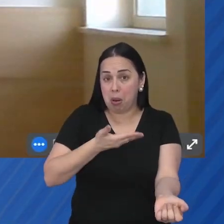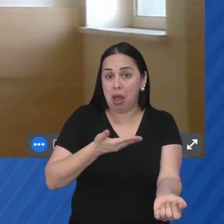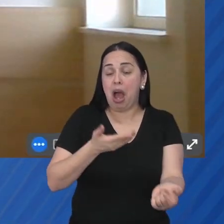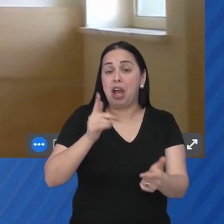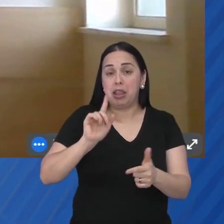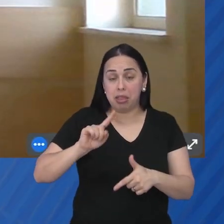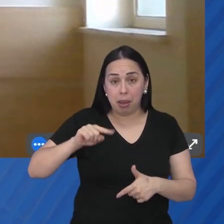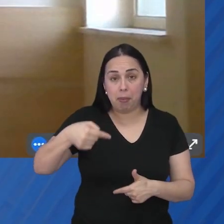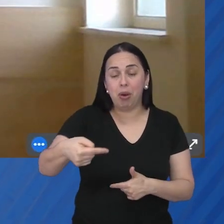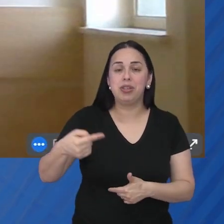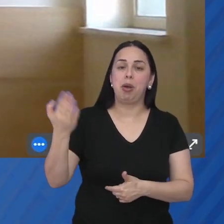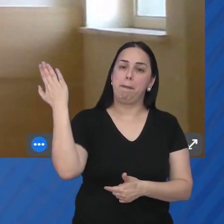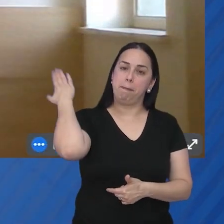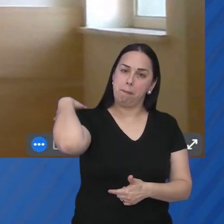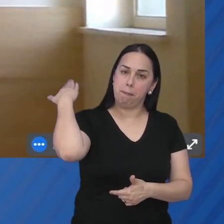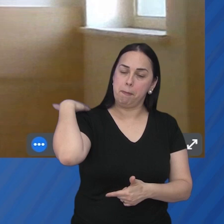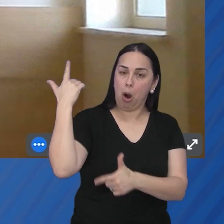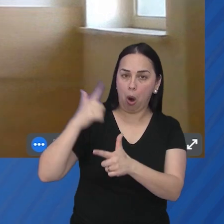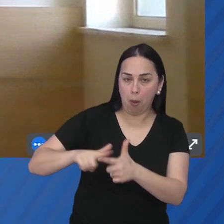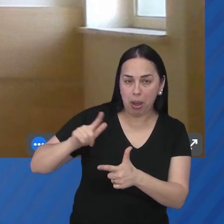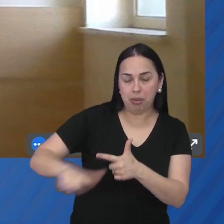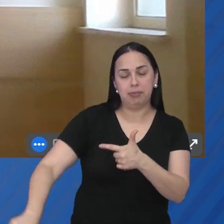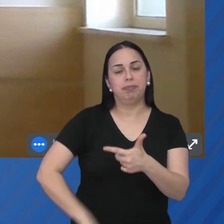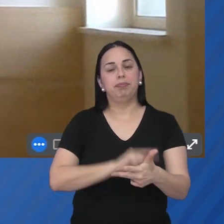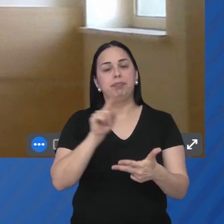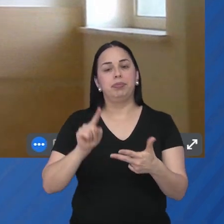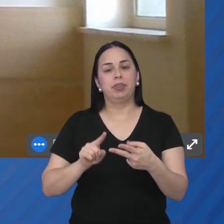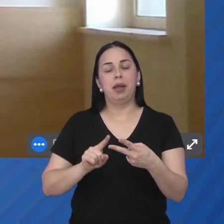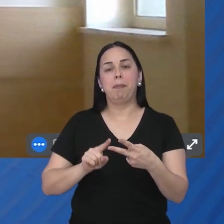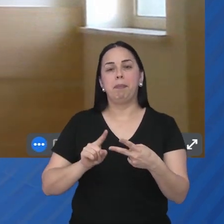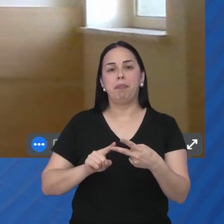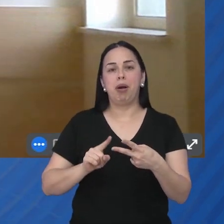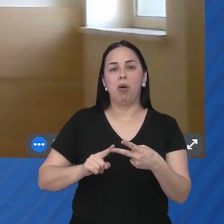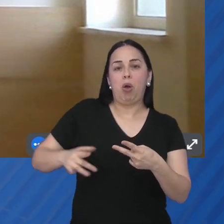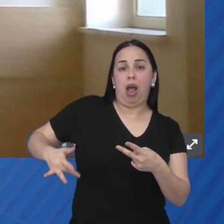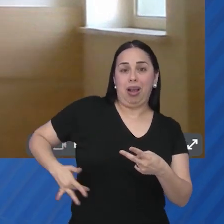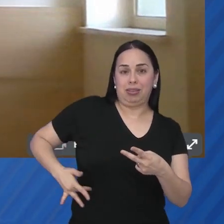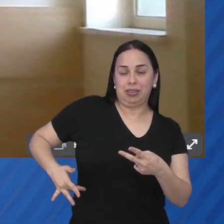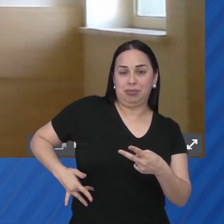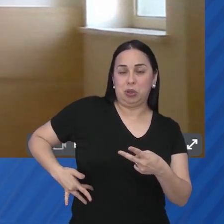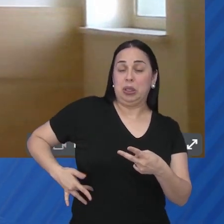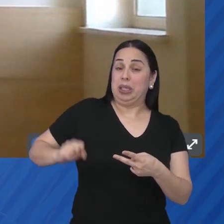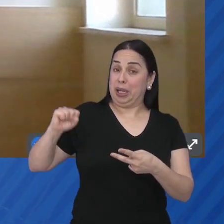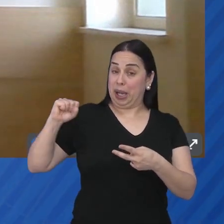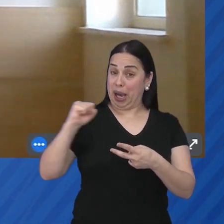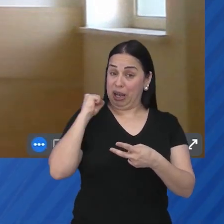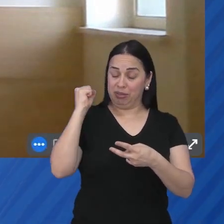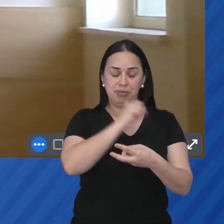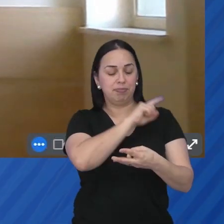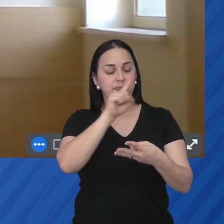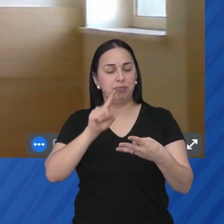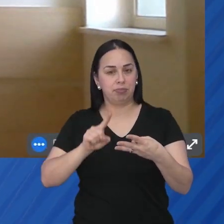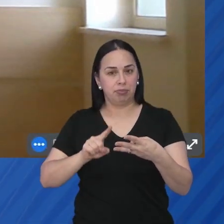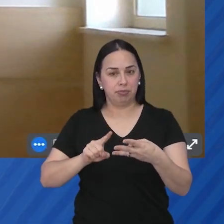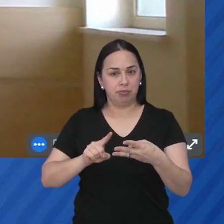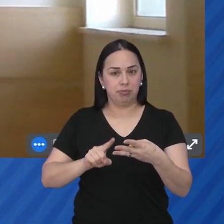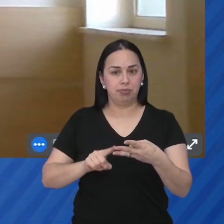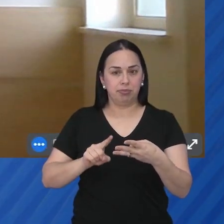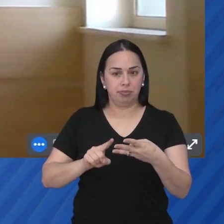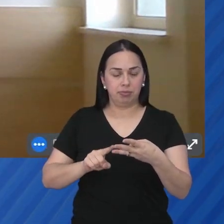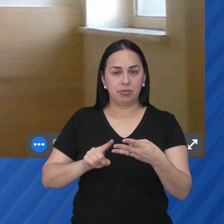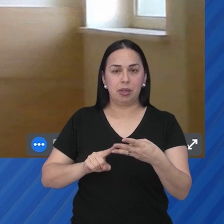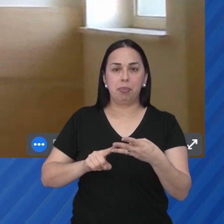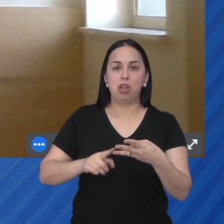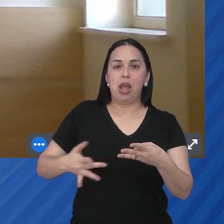ela pode evoluir com problema pulmonar, edema agudo de pulmão, pode evoluir com uma insuficiência renal